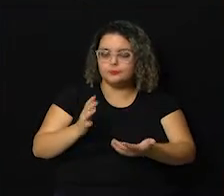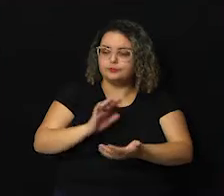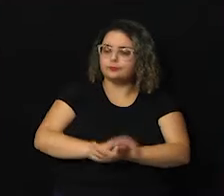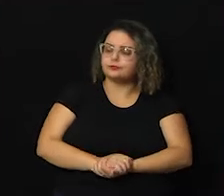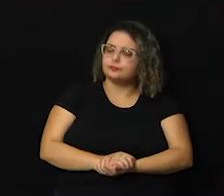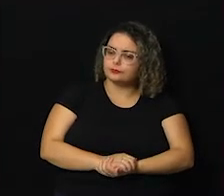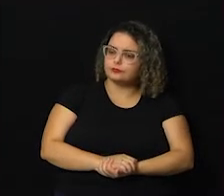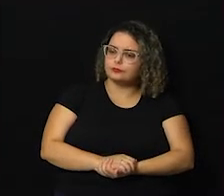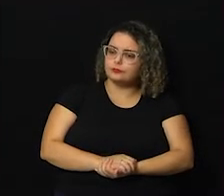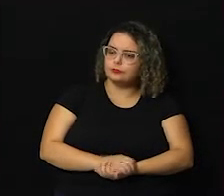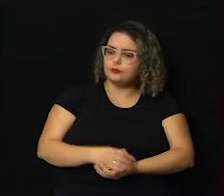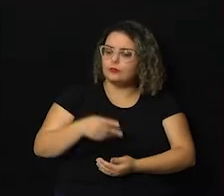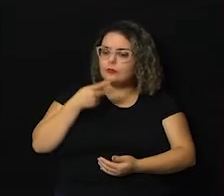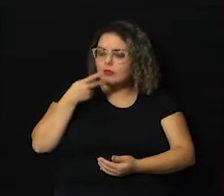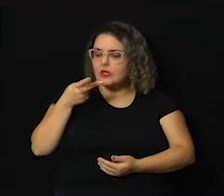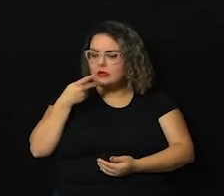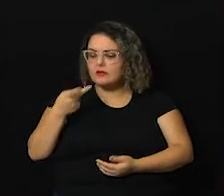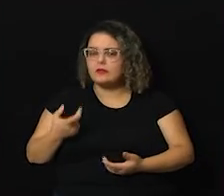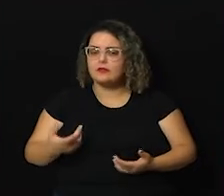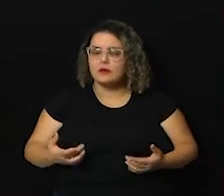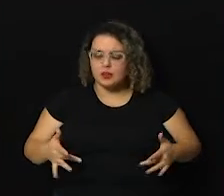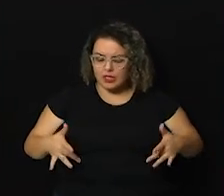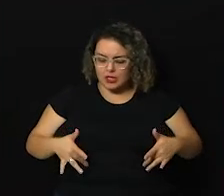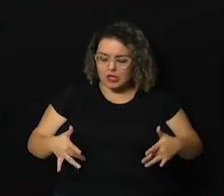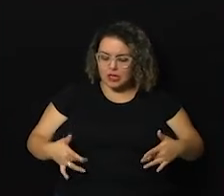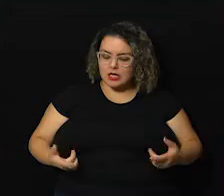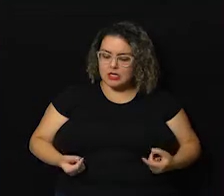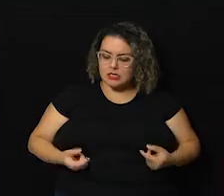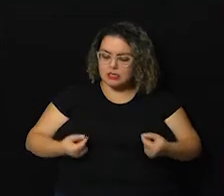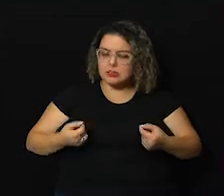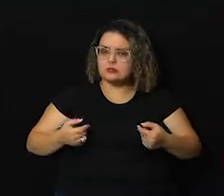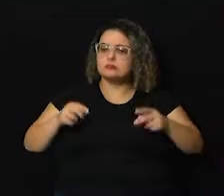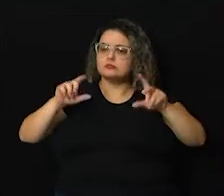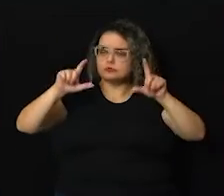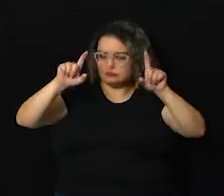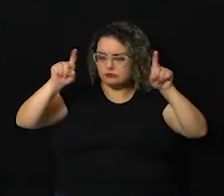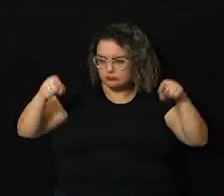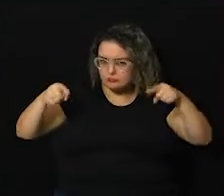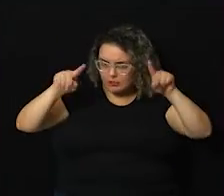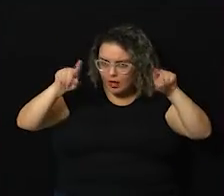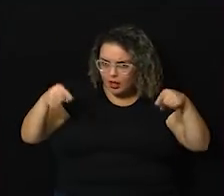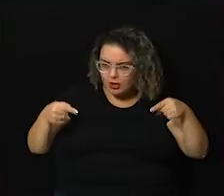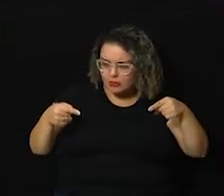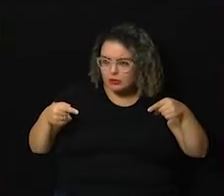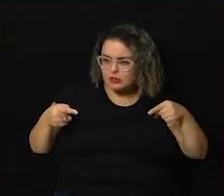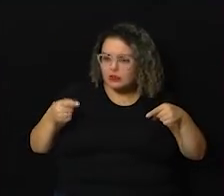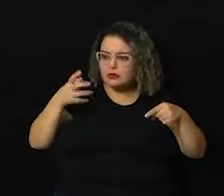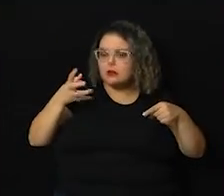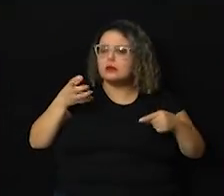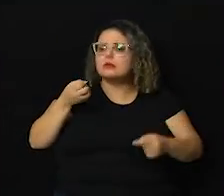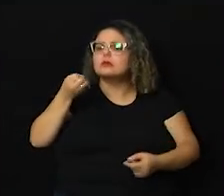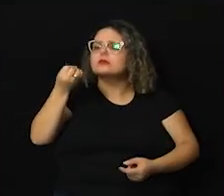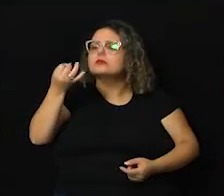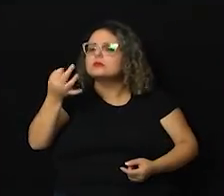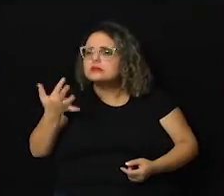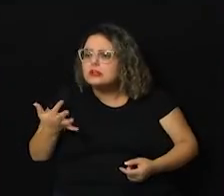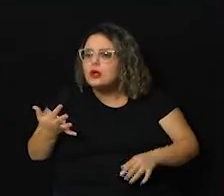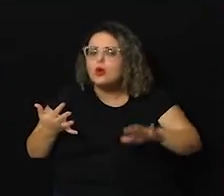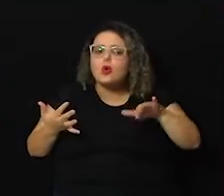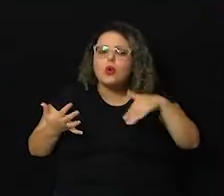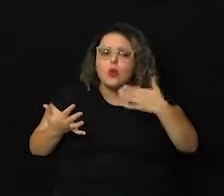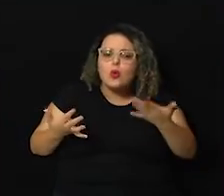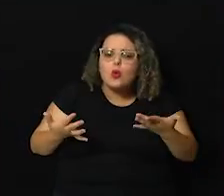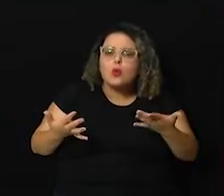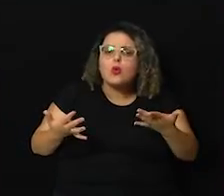pertinho. Doutor André, a gente está falando aí de câncer renal, né? Eu queria abrir um parênteses aqui e queria que o senhor explicasse qual